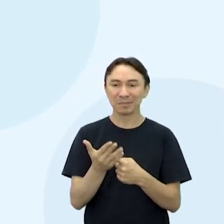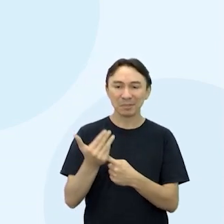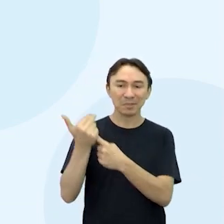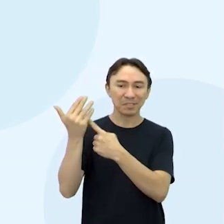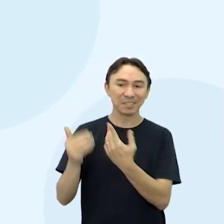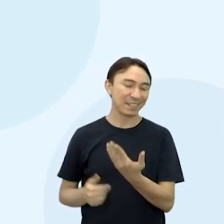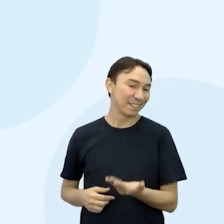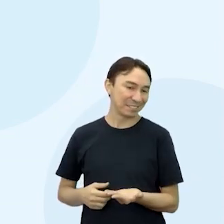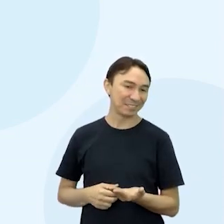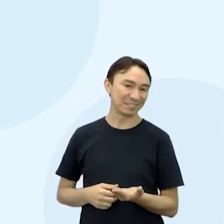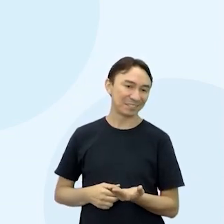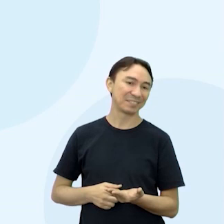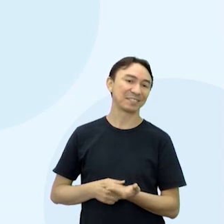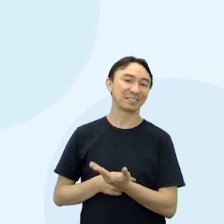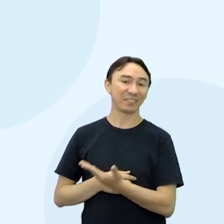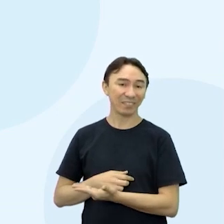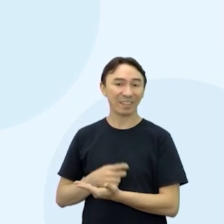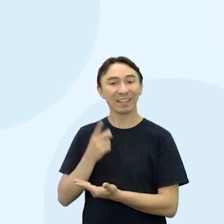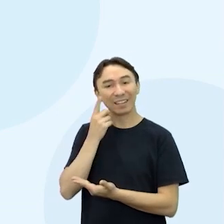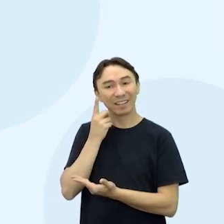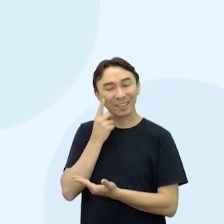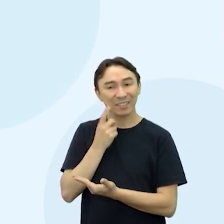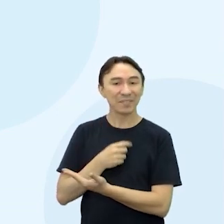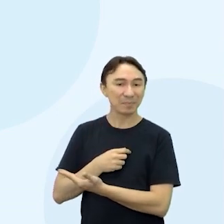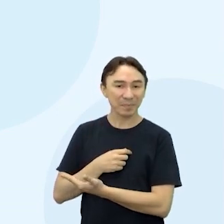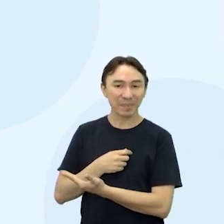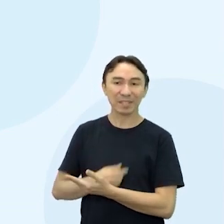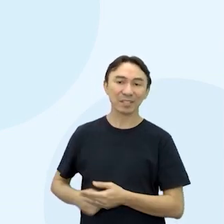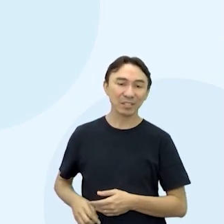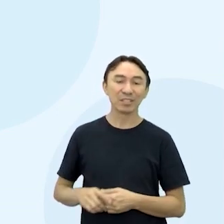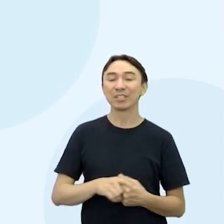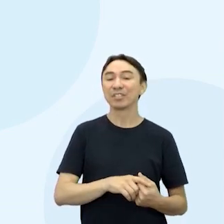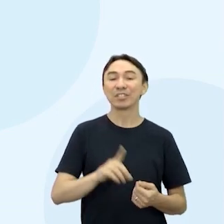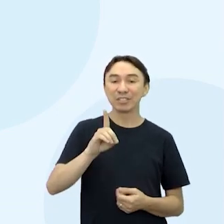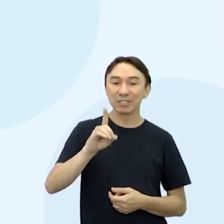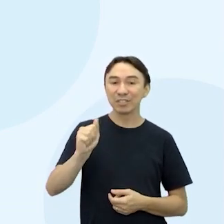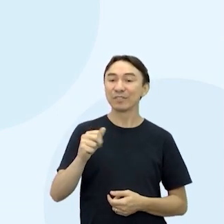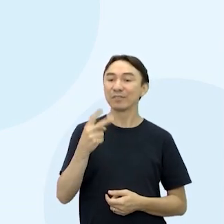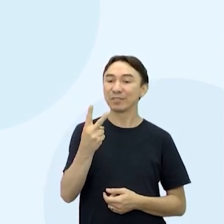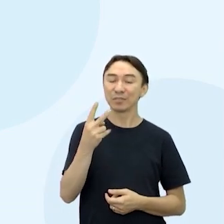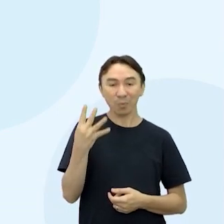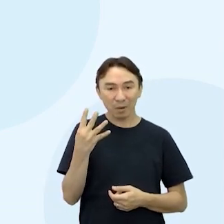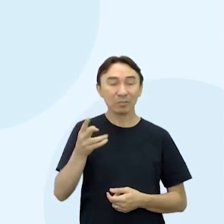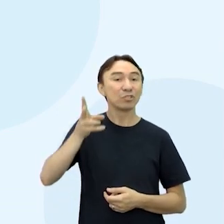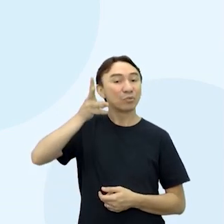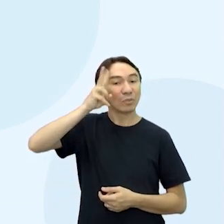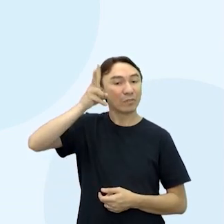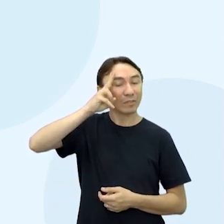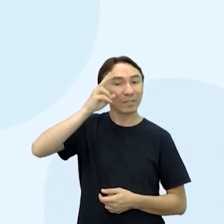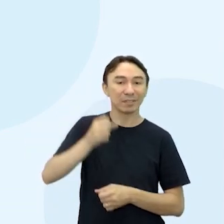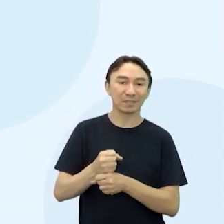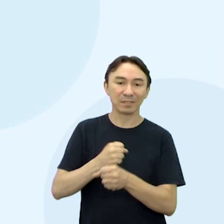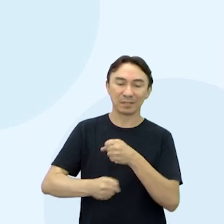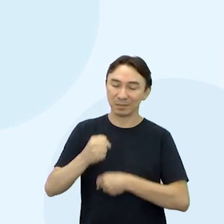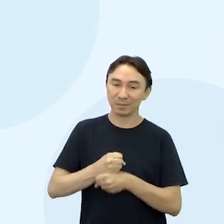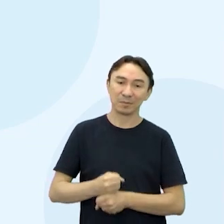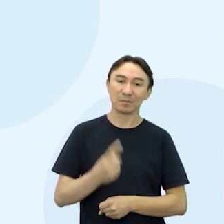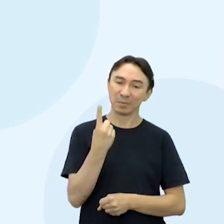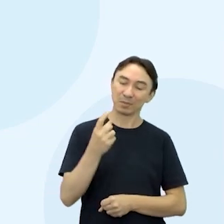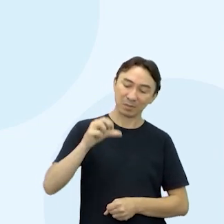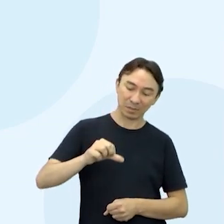primeira página dos Angeles Times, de uma segunda-feira de abril do dia 24 de 1922. 24 de abril de 1922, tá